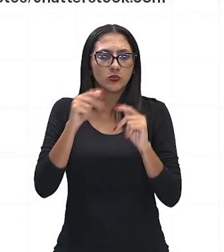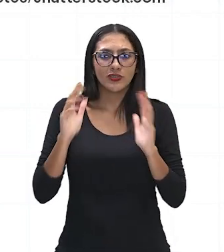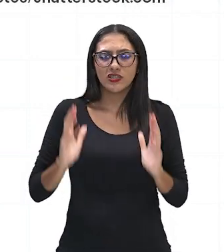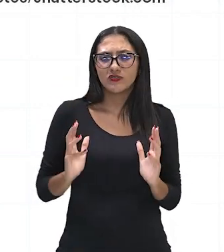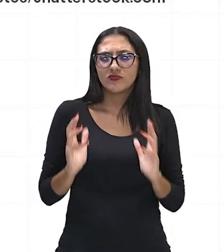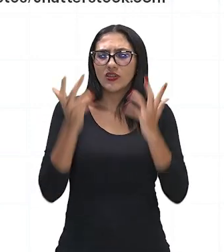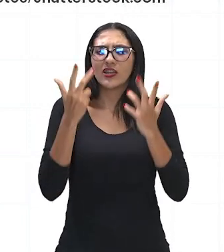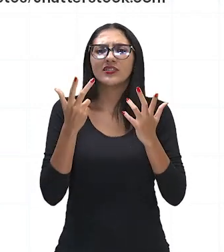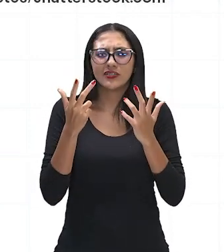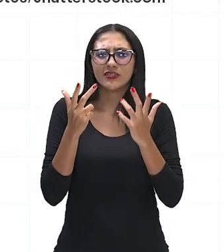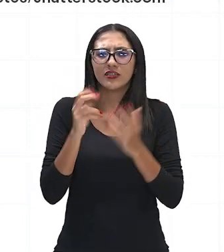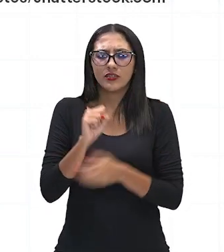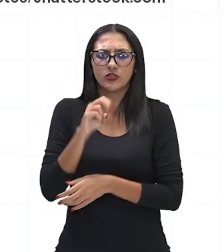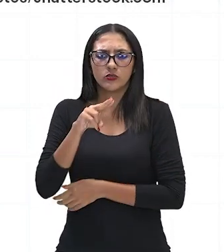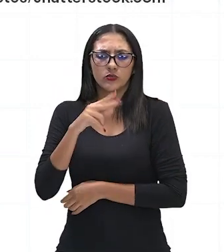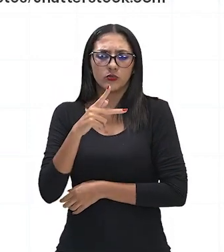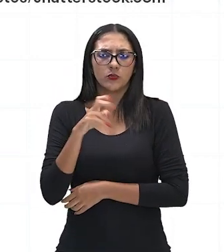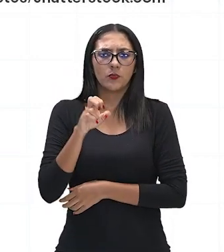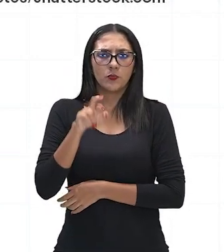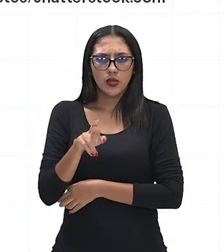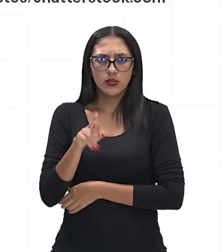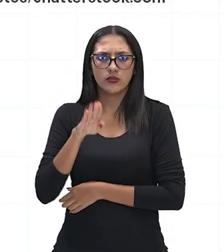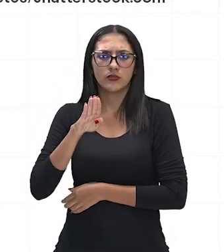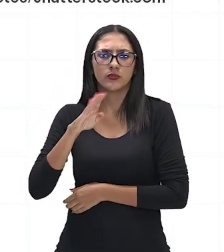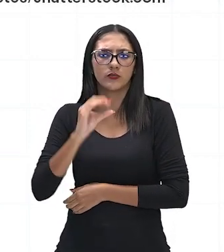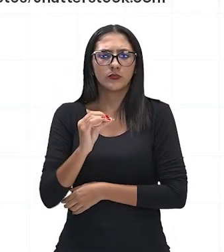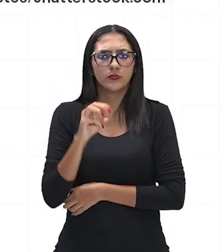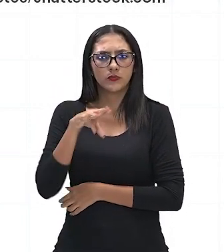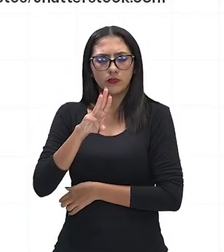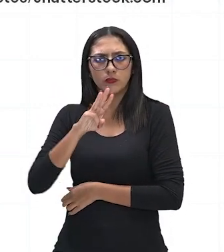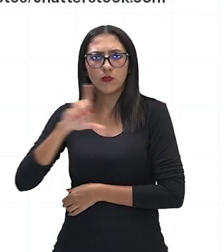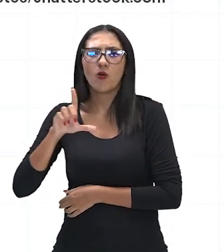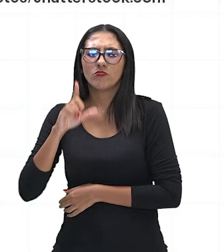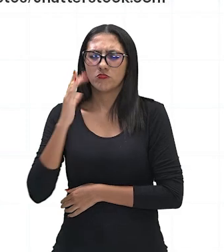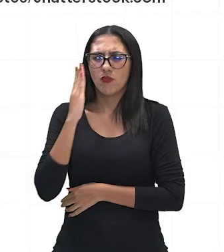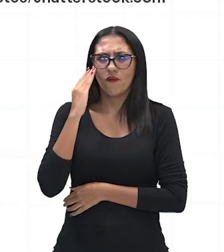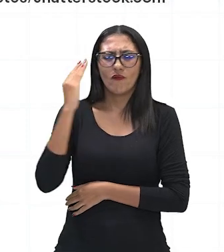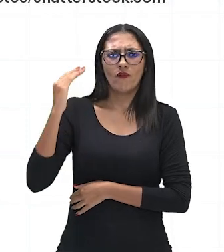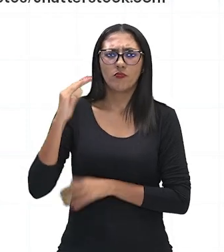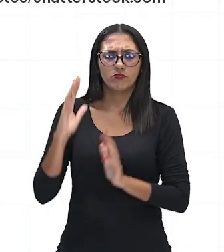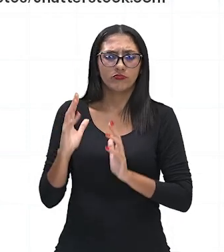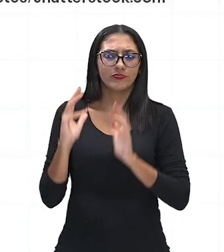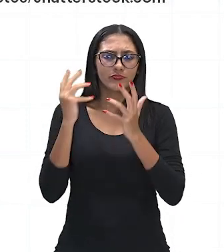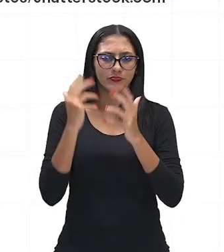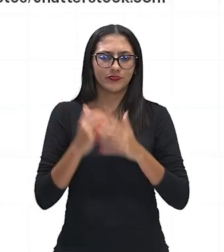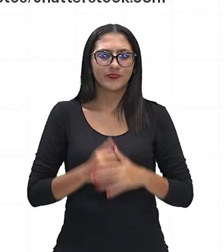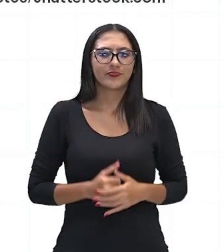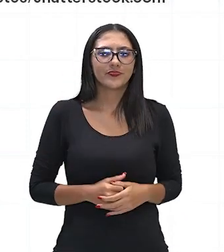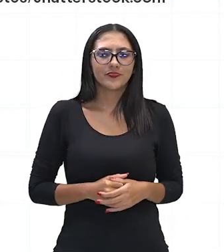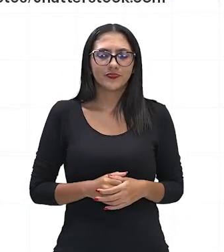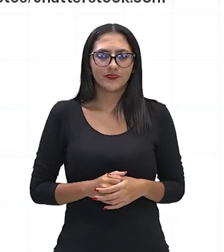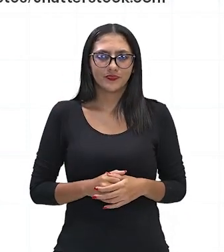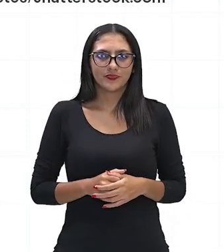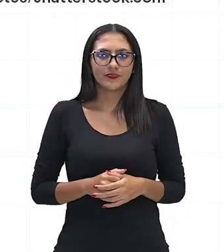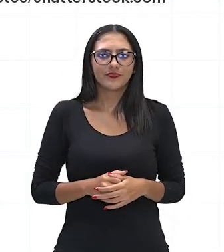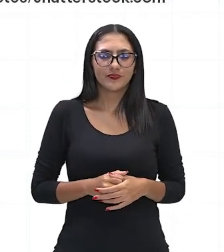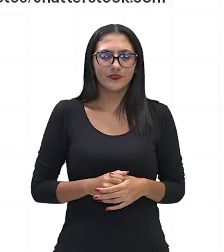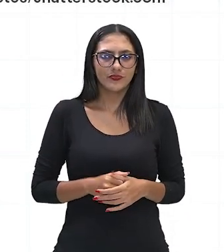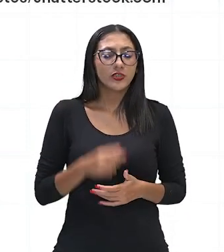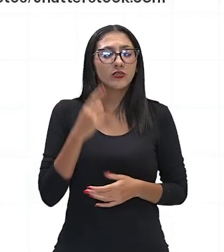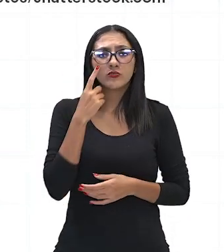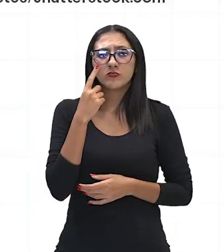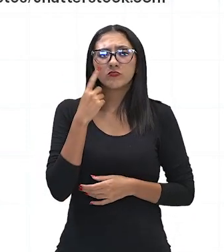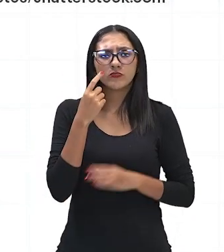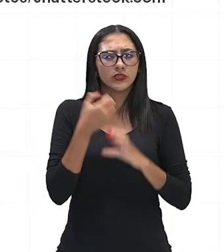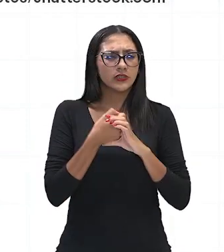maior evento ali de futebol americano do mundo. Falando um pouco sobre as características, né, desse jogo,